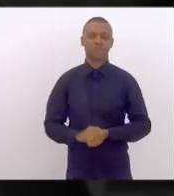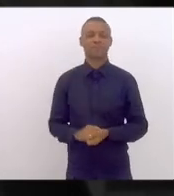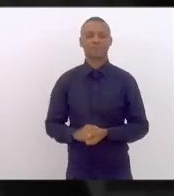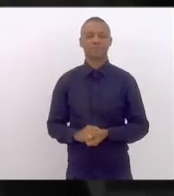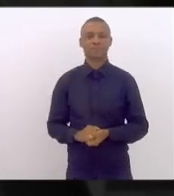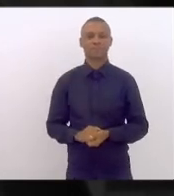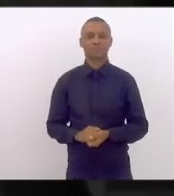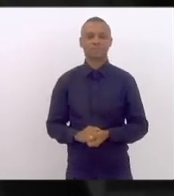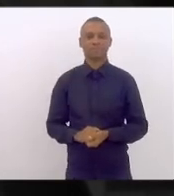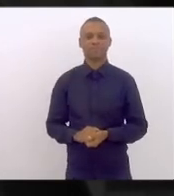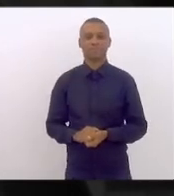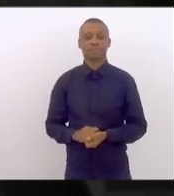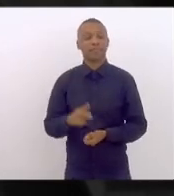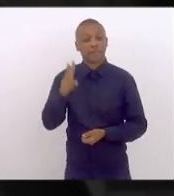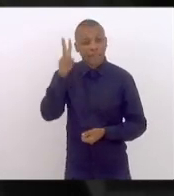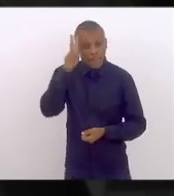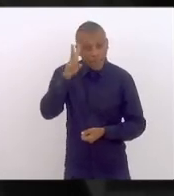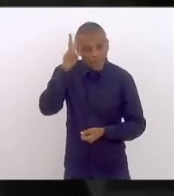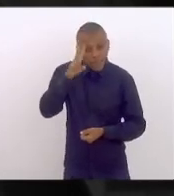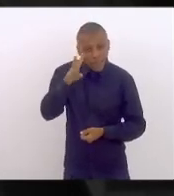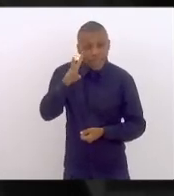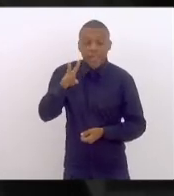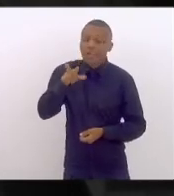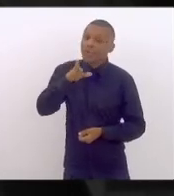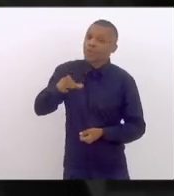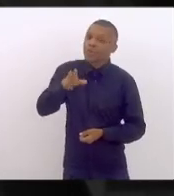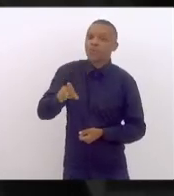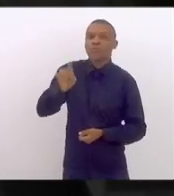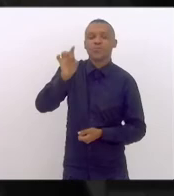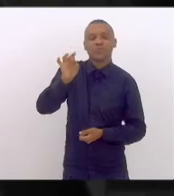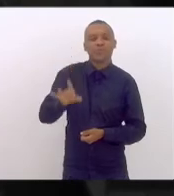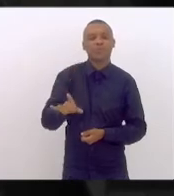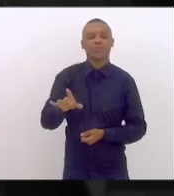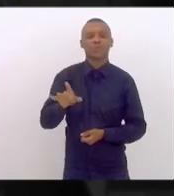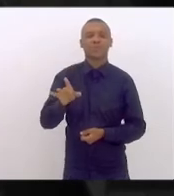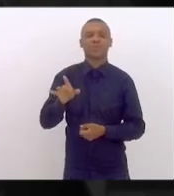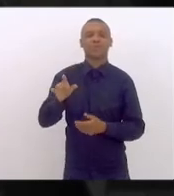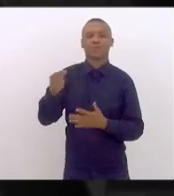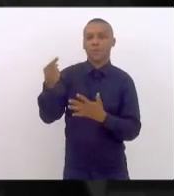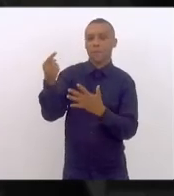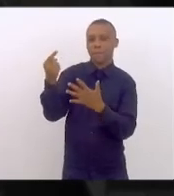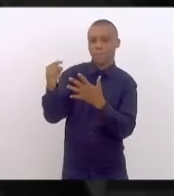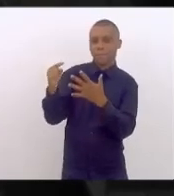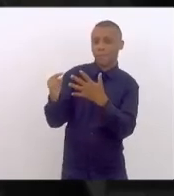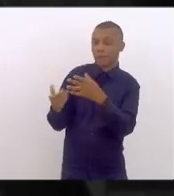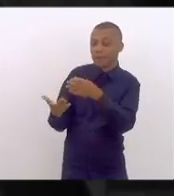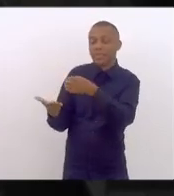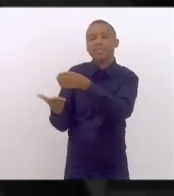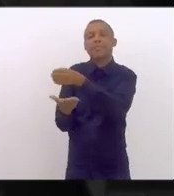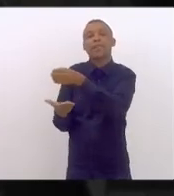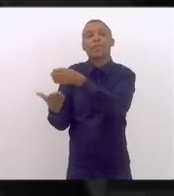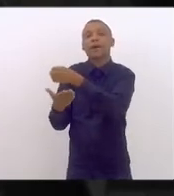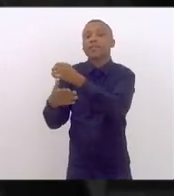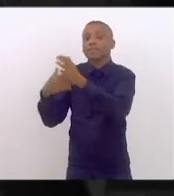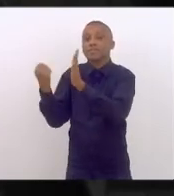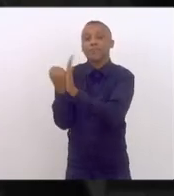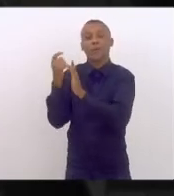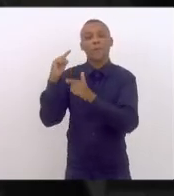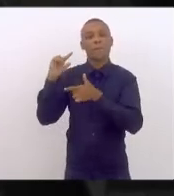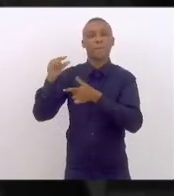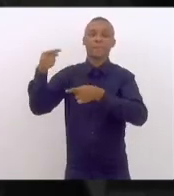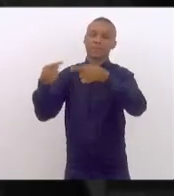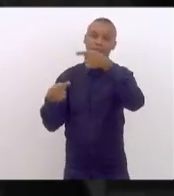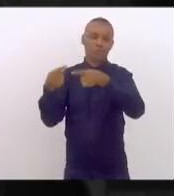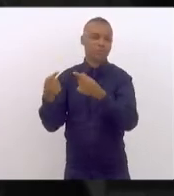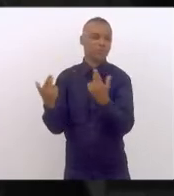importante lembrar não apenas digamos assim das matrizes clássicas da política como no